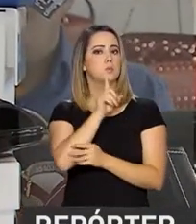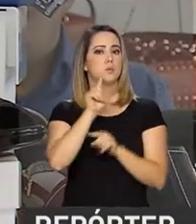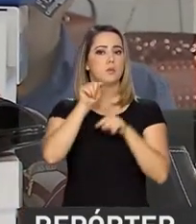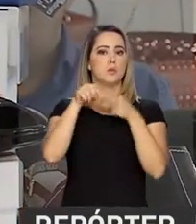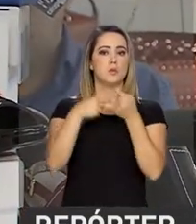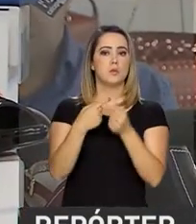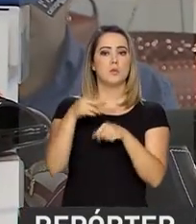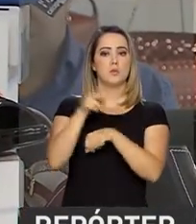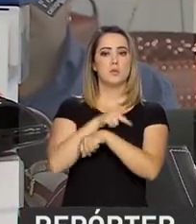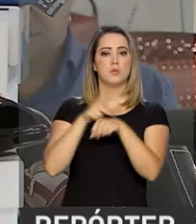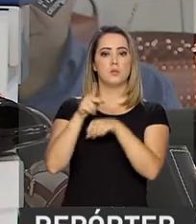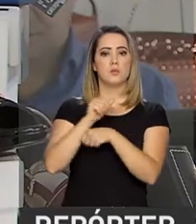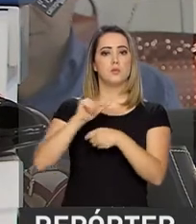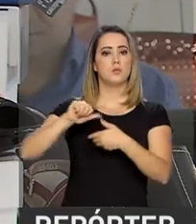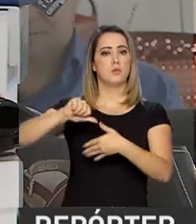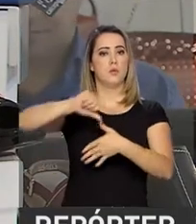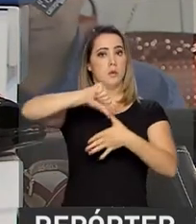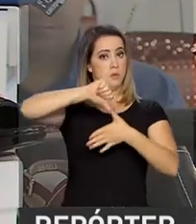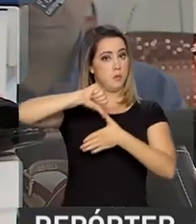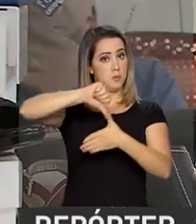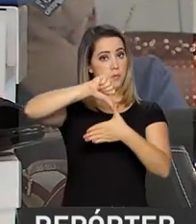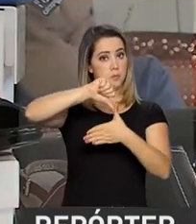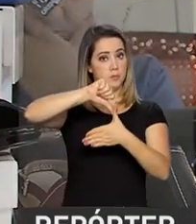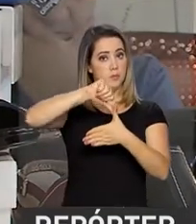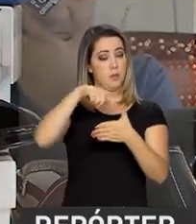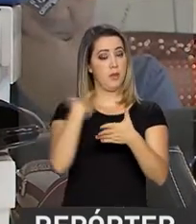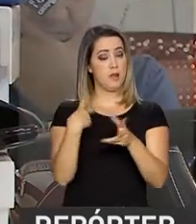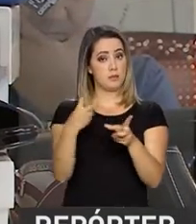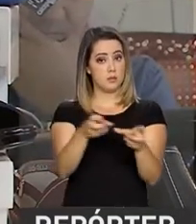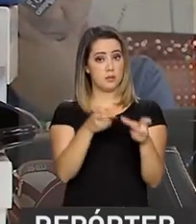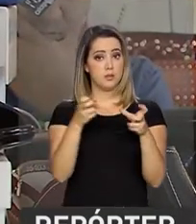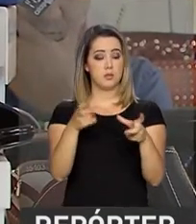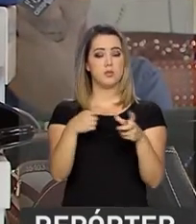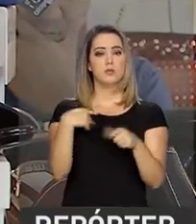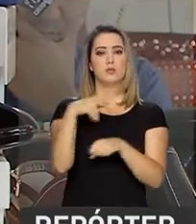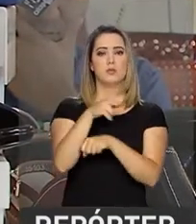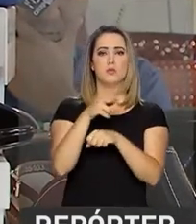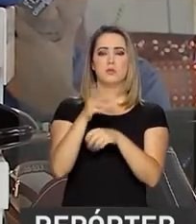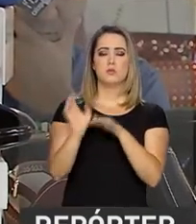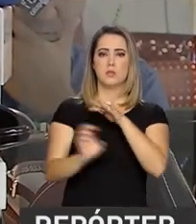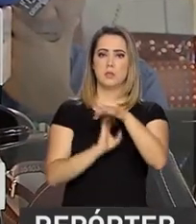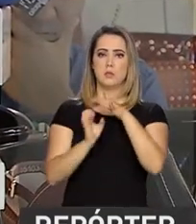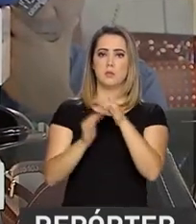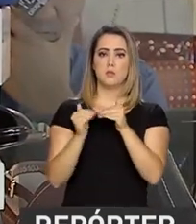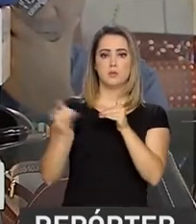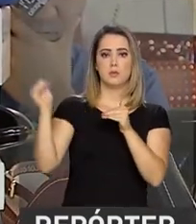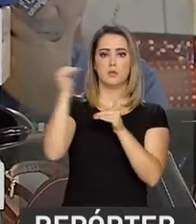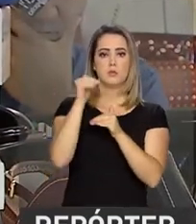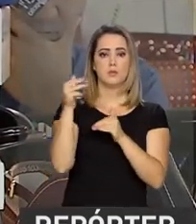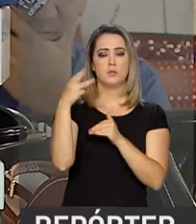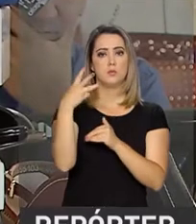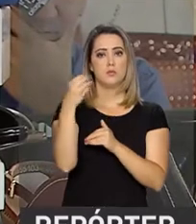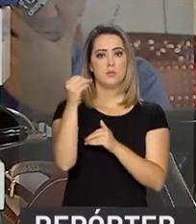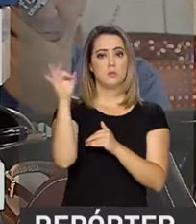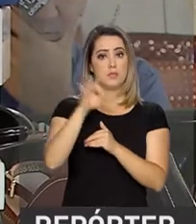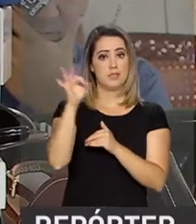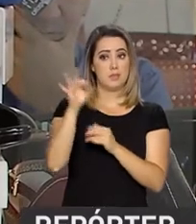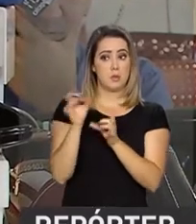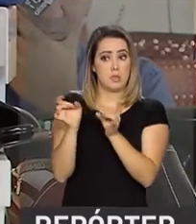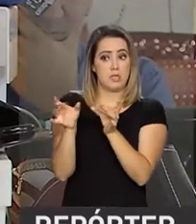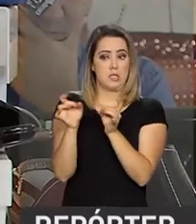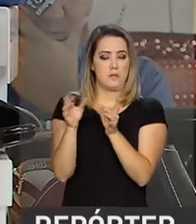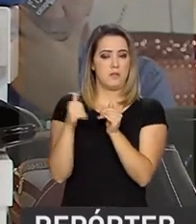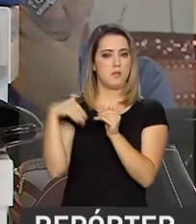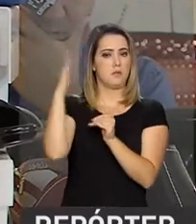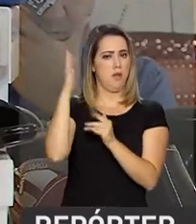e países da América do Sul. A expectativa da empresa é que o faturamento aumente em cerca de 30%. Para isso,